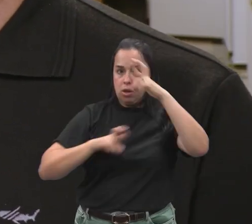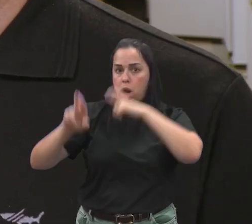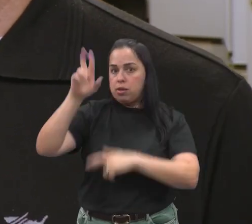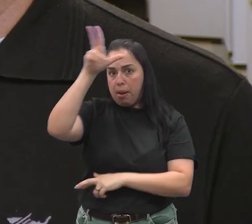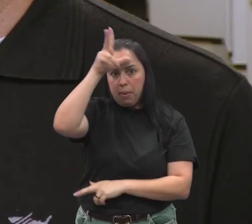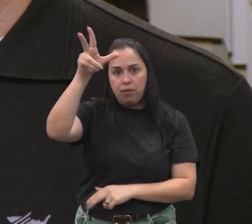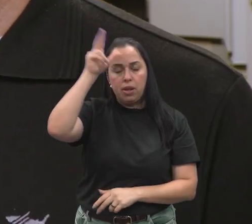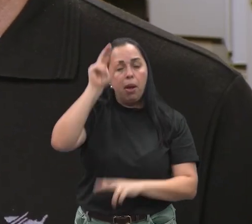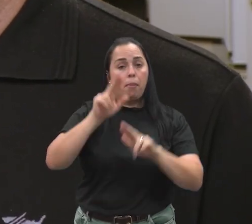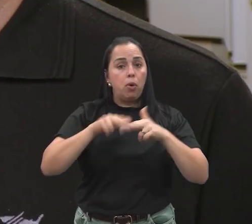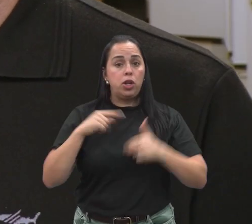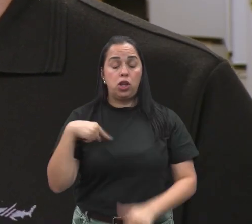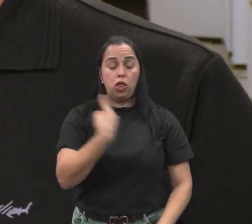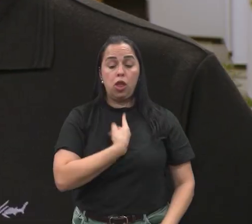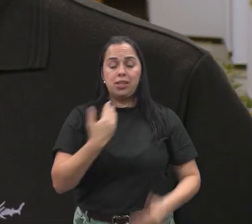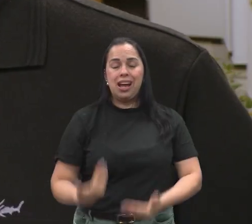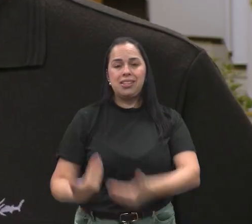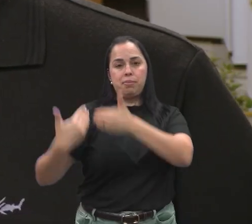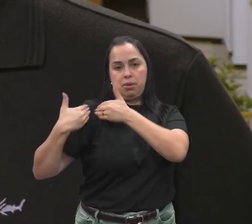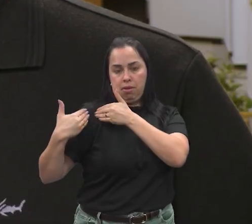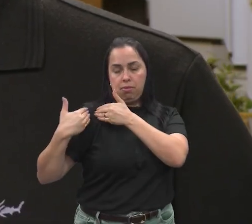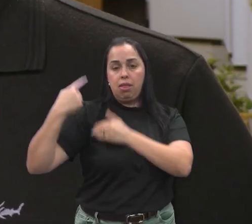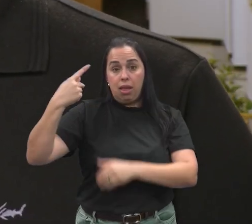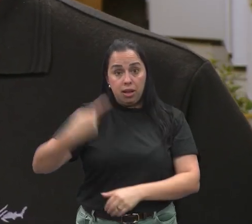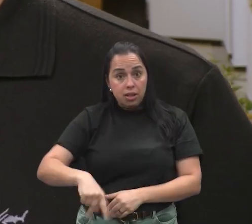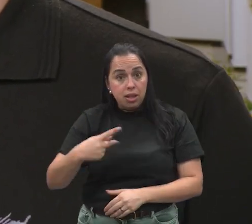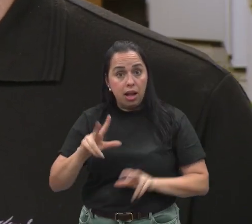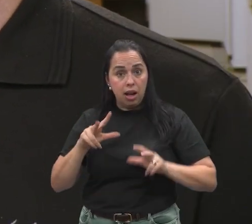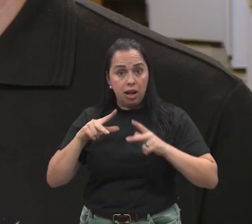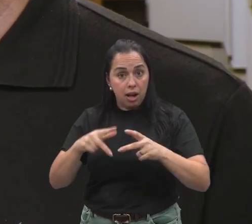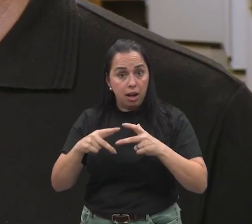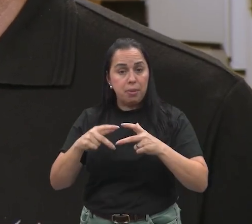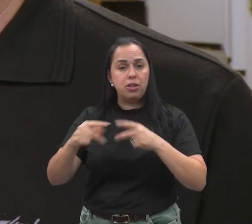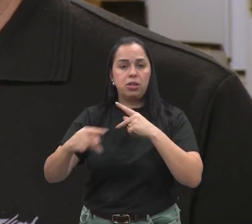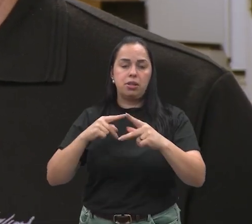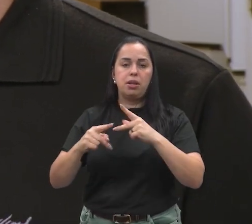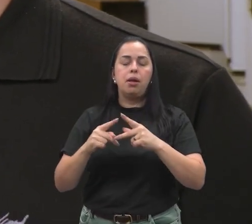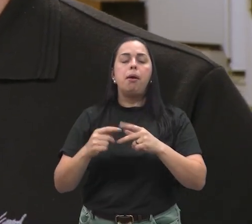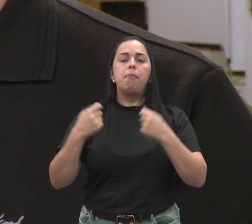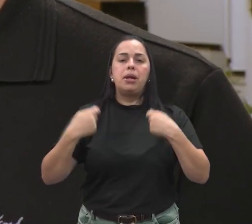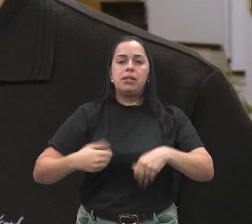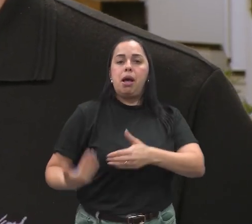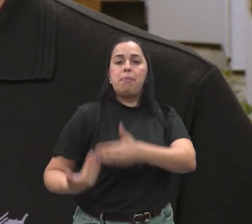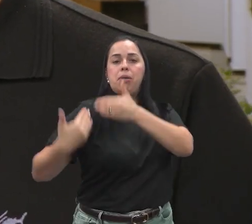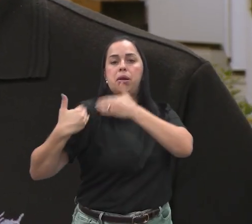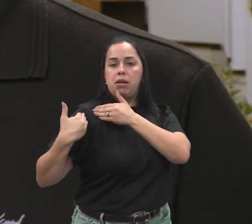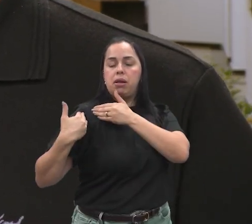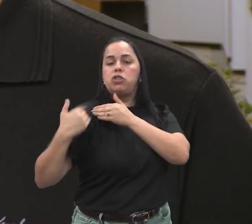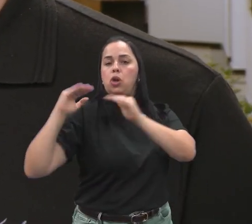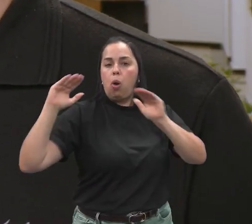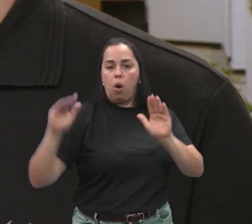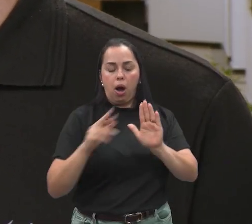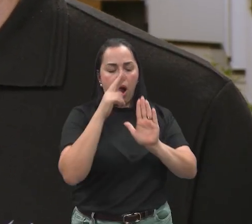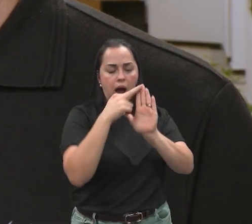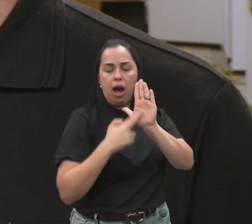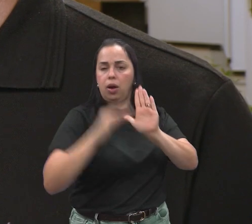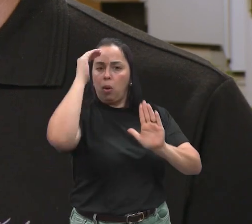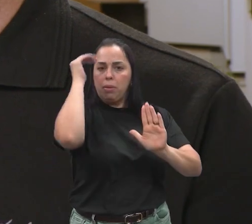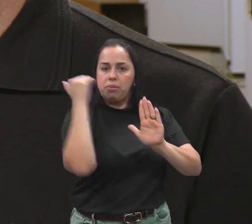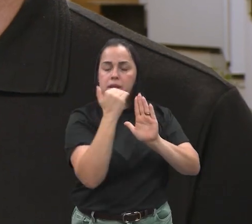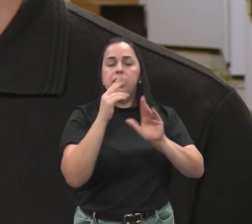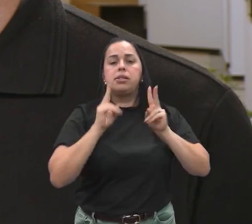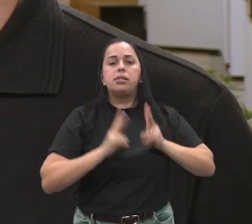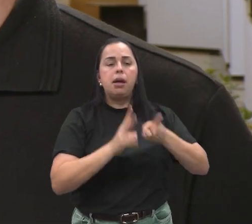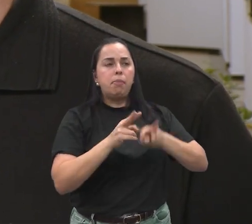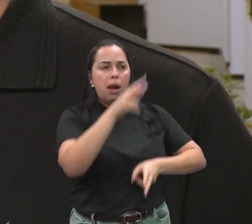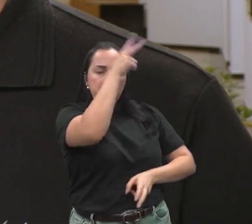e fiscalizar o Executivo. Então, nós como vereadores aqui da Câmara Municipal temos o dever de cumprir esse regulamento